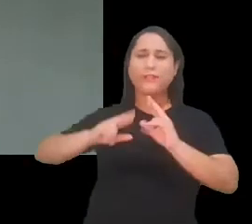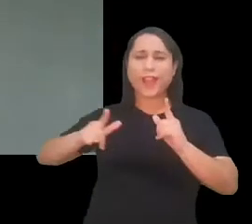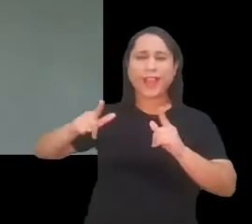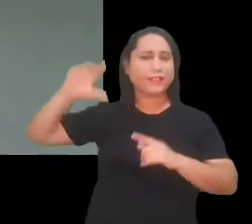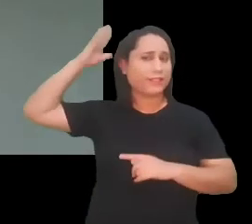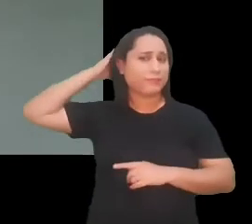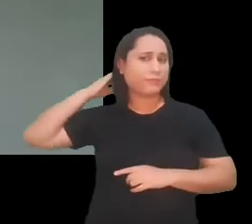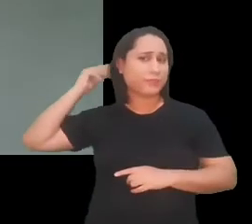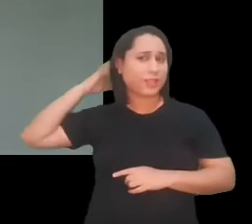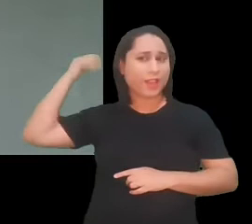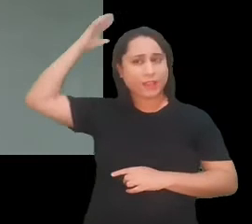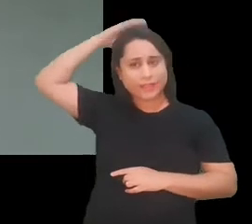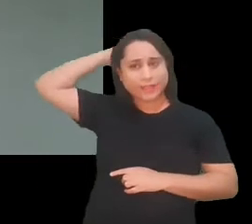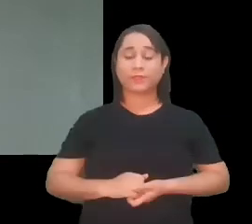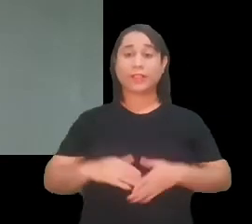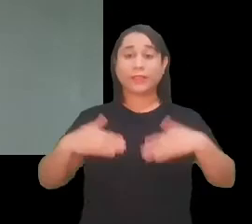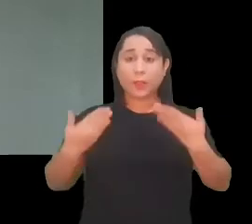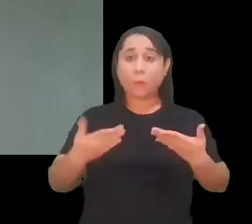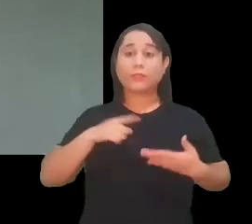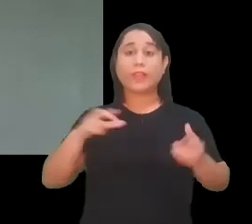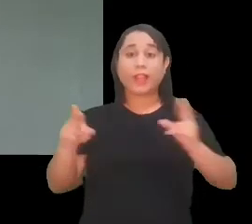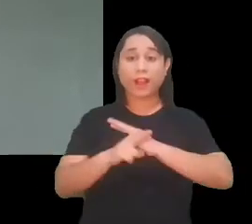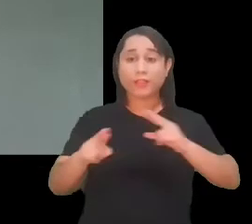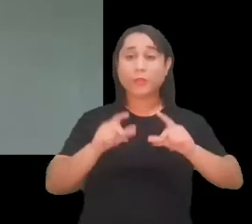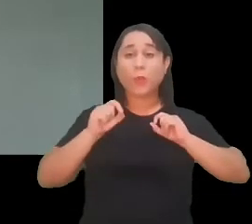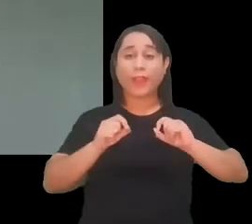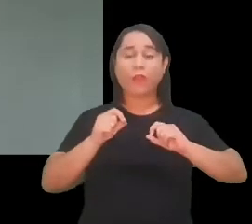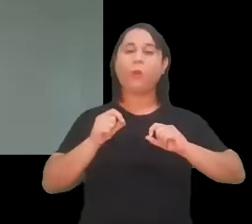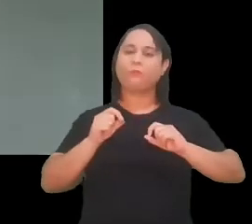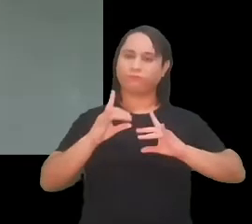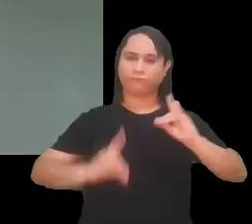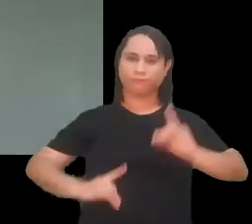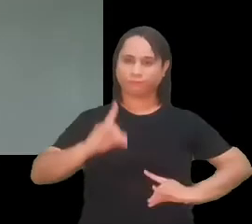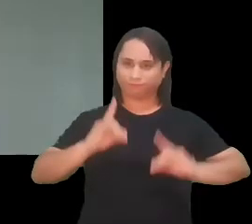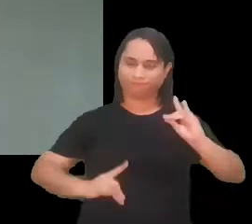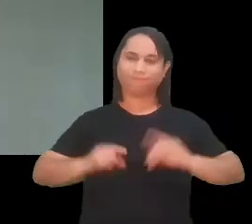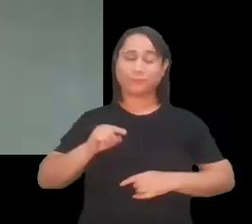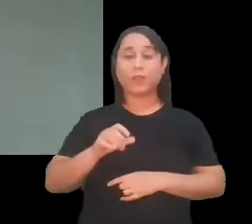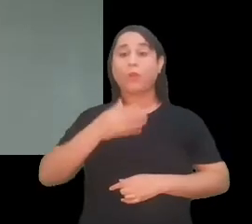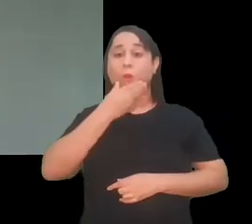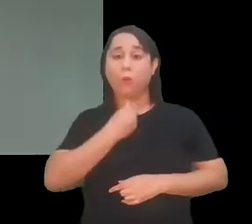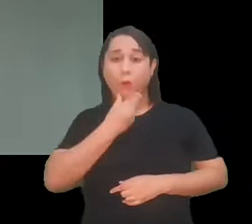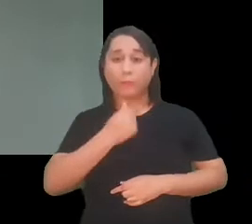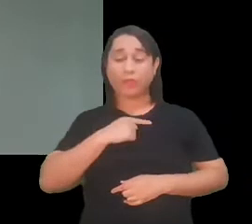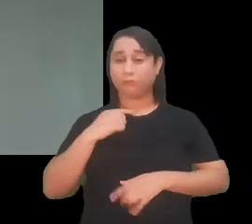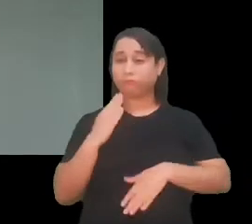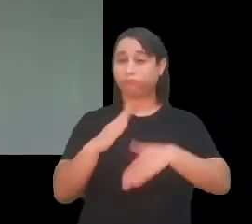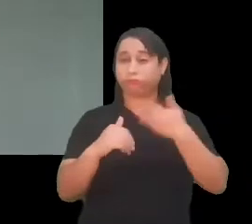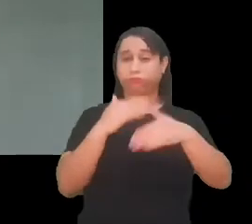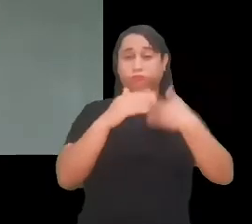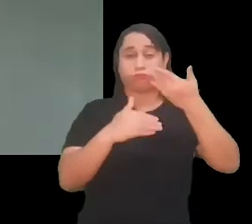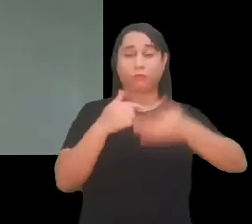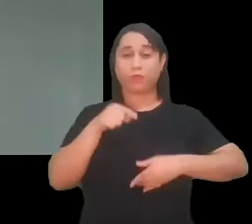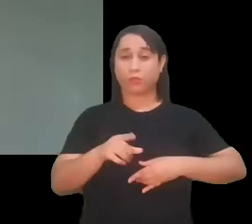lisinho, ela tem uma relação íntima com a testosterona. Quando o homem tem uma produção muito intensa de testosterona, que ocorre normalmente a